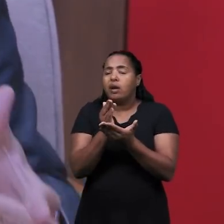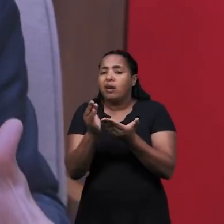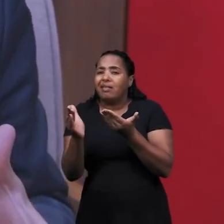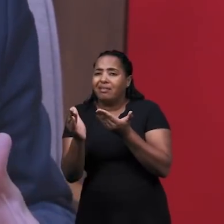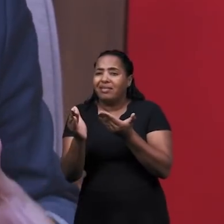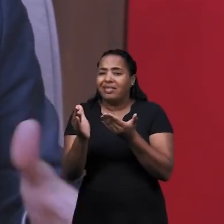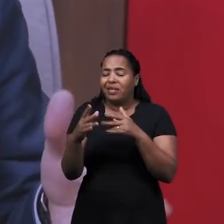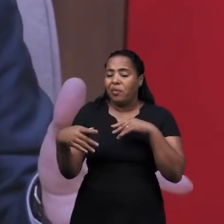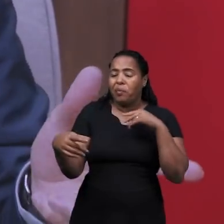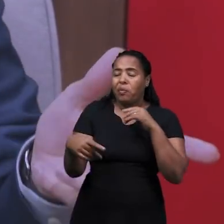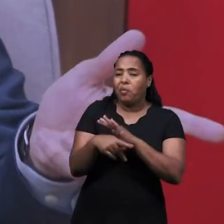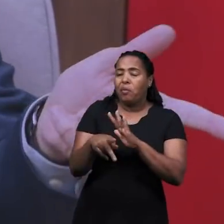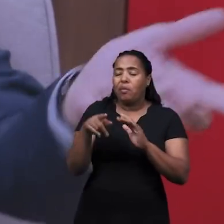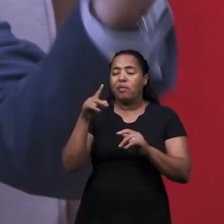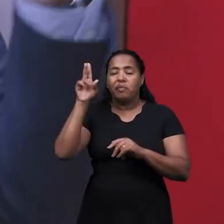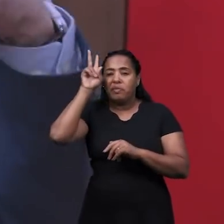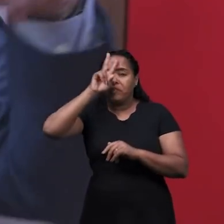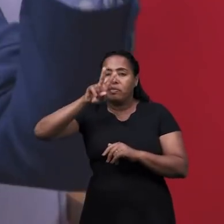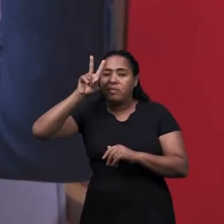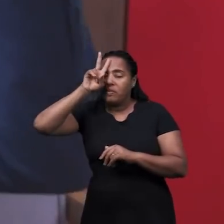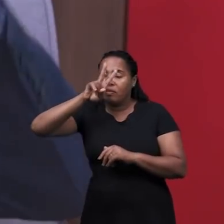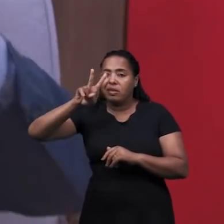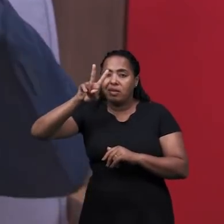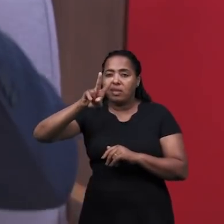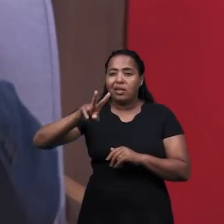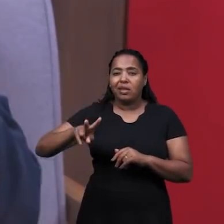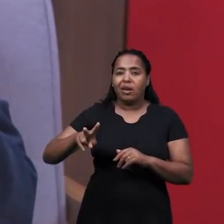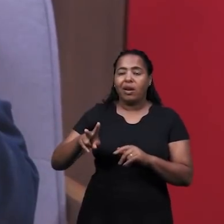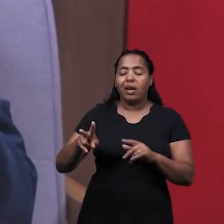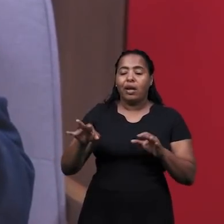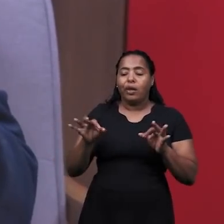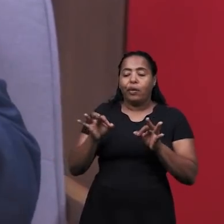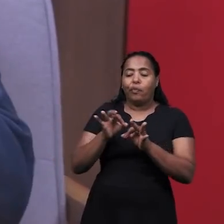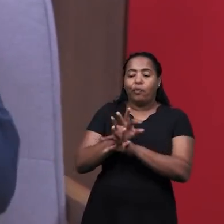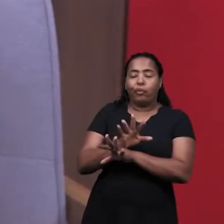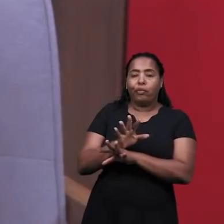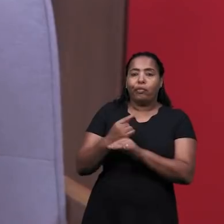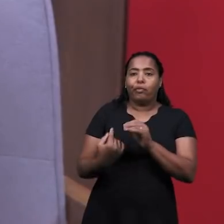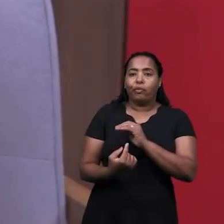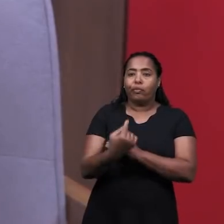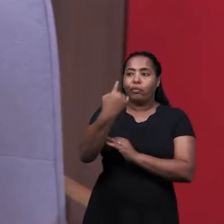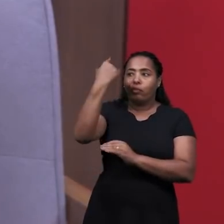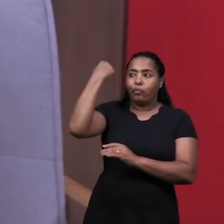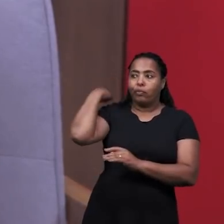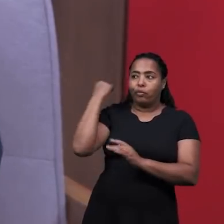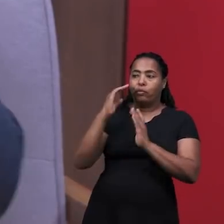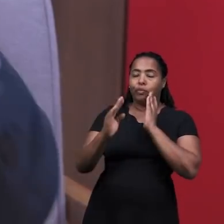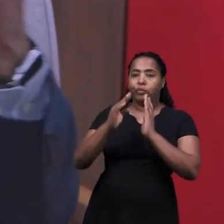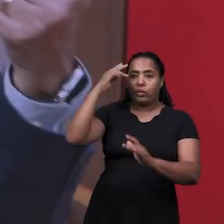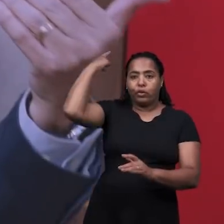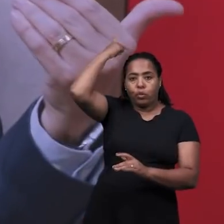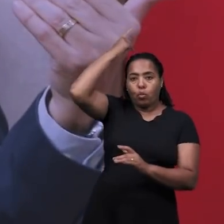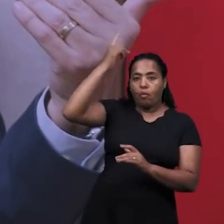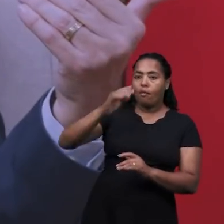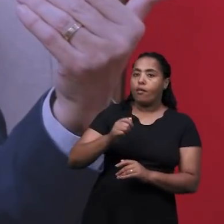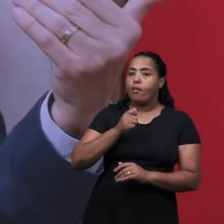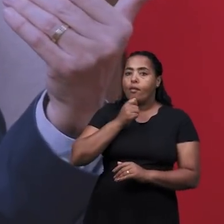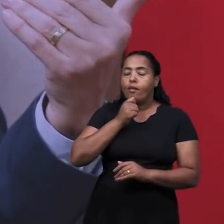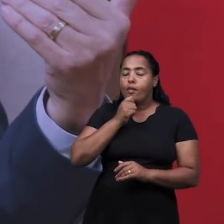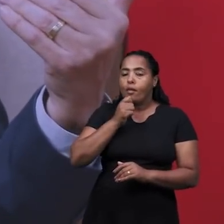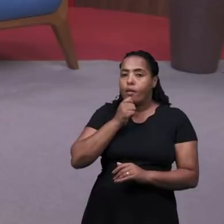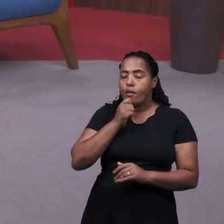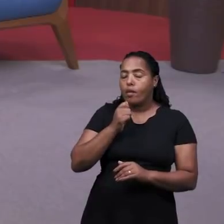intrínseca de sua história, o que não foi estabelecido lá em Pentecostes, não, mas desde o Velho